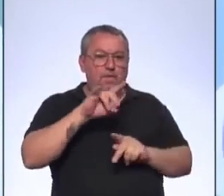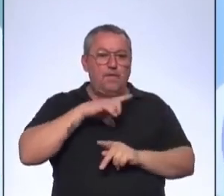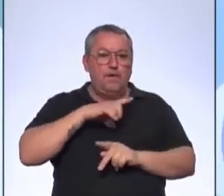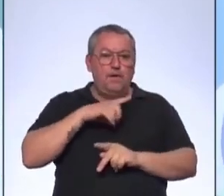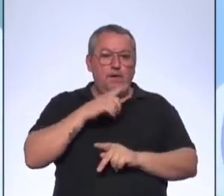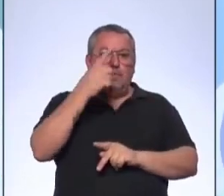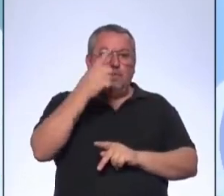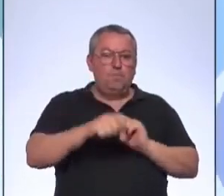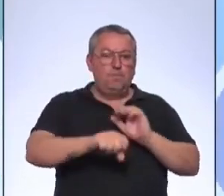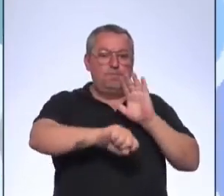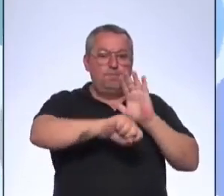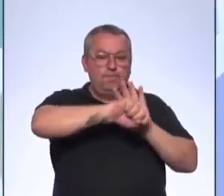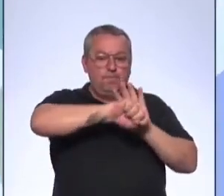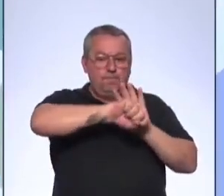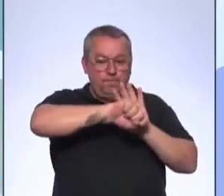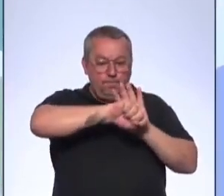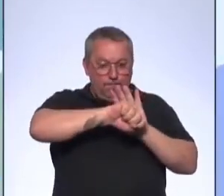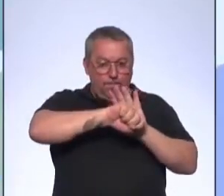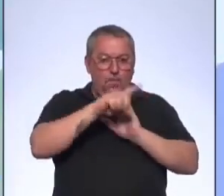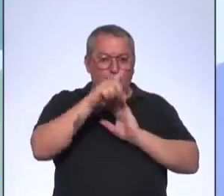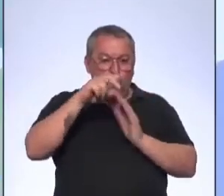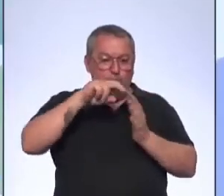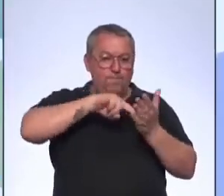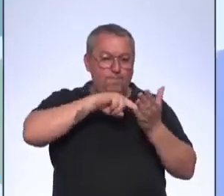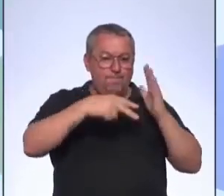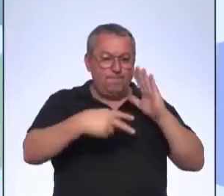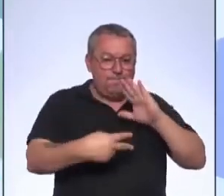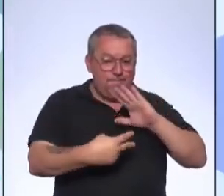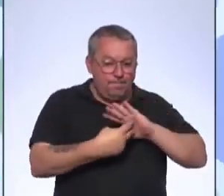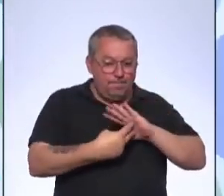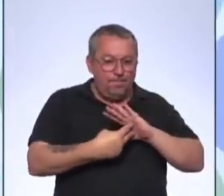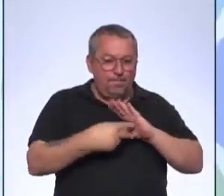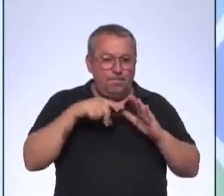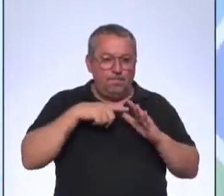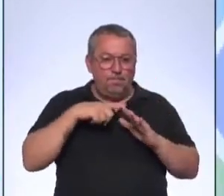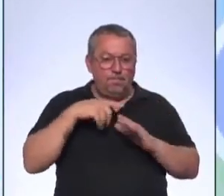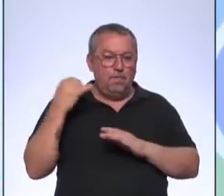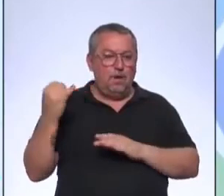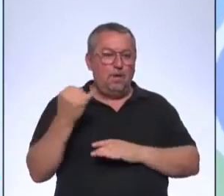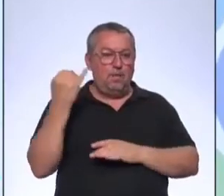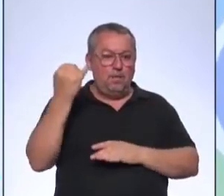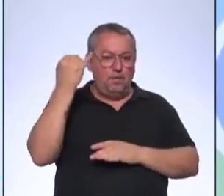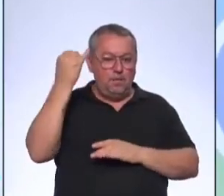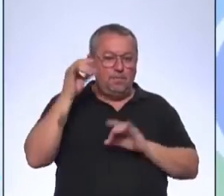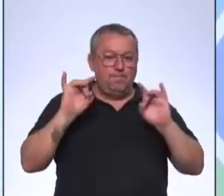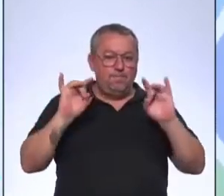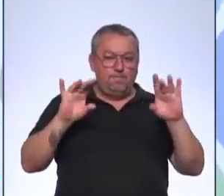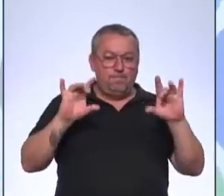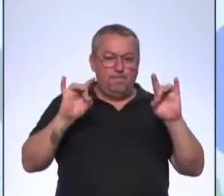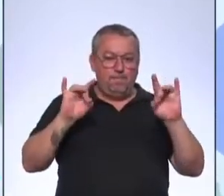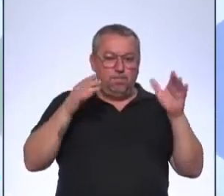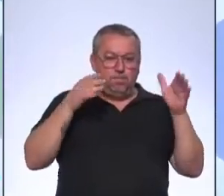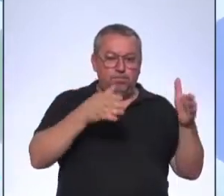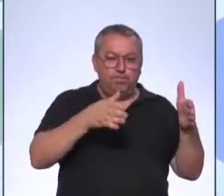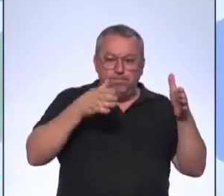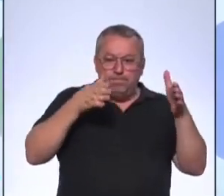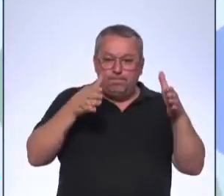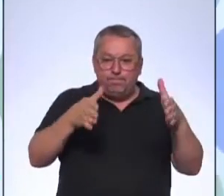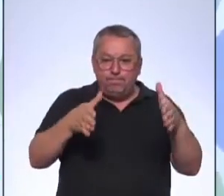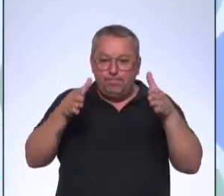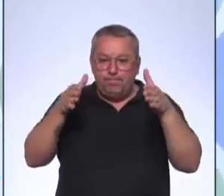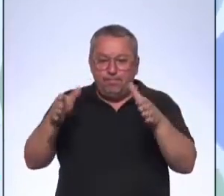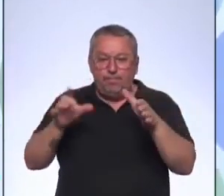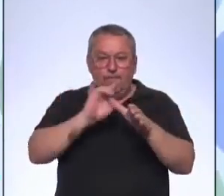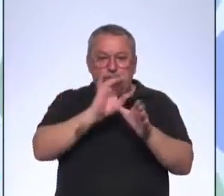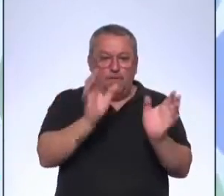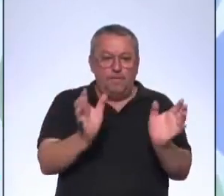um simbolismo, um tipo de simbolismo, ela terá uma importância específica para cada